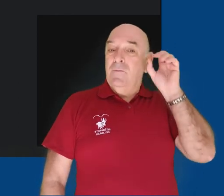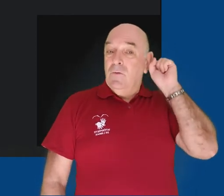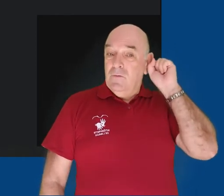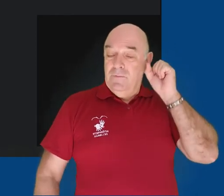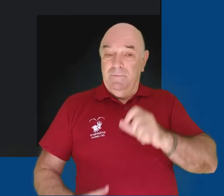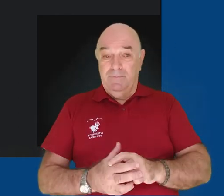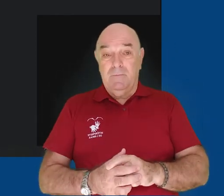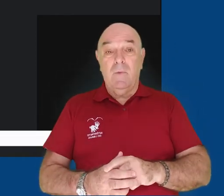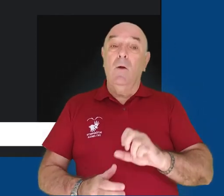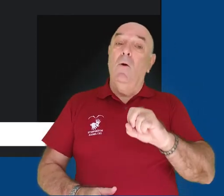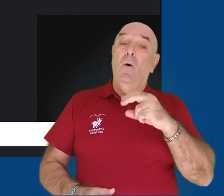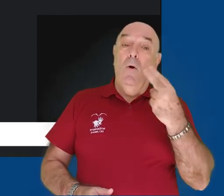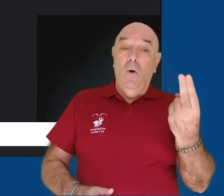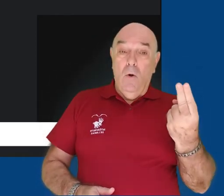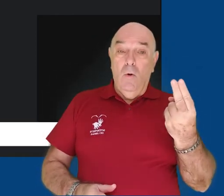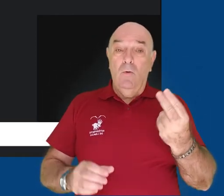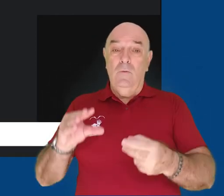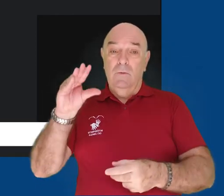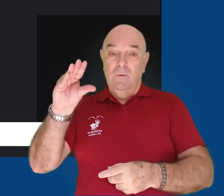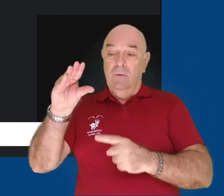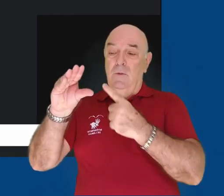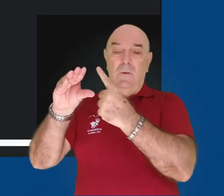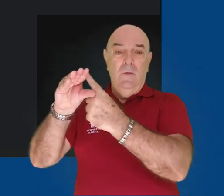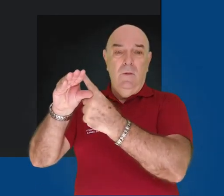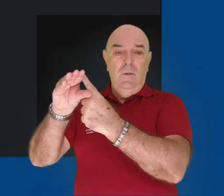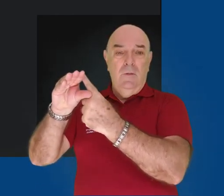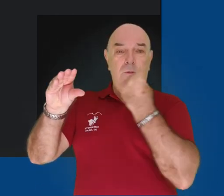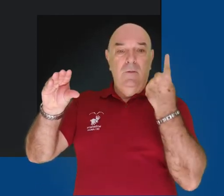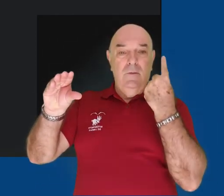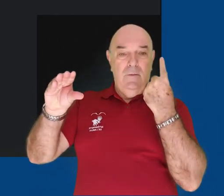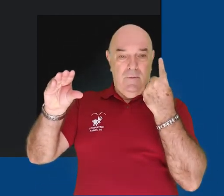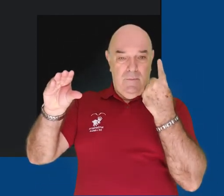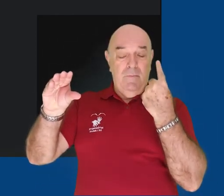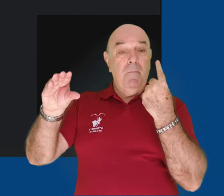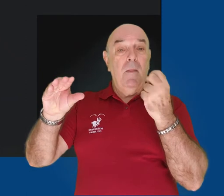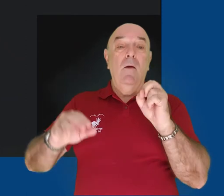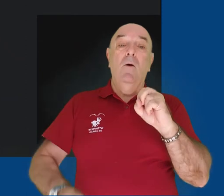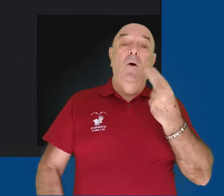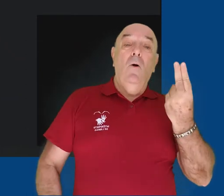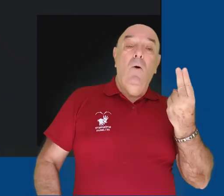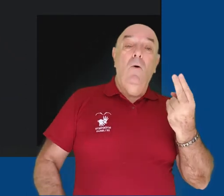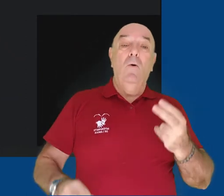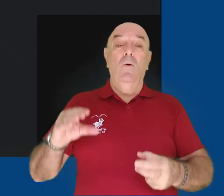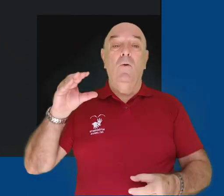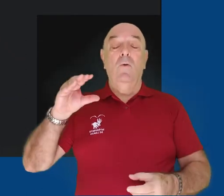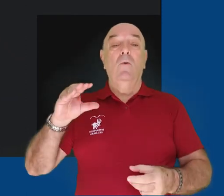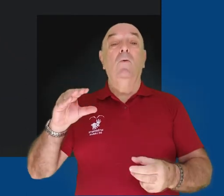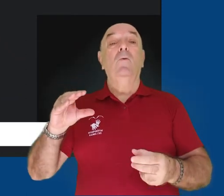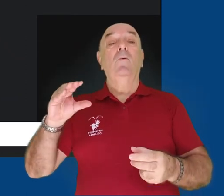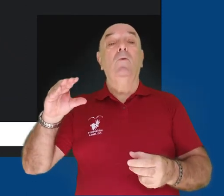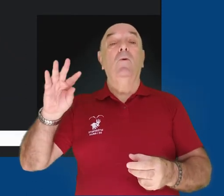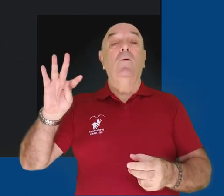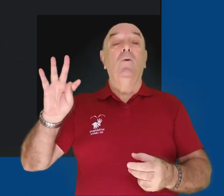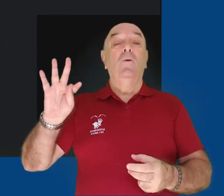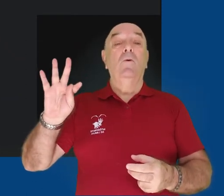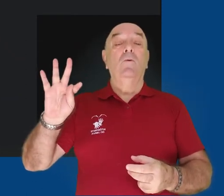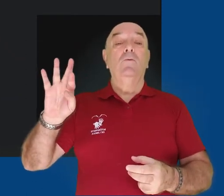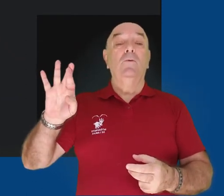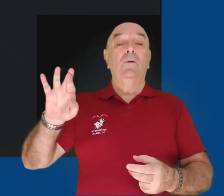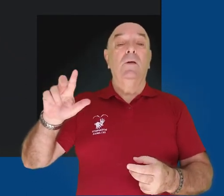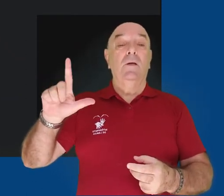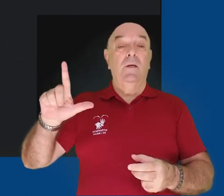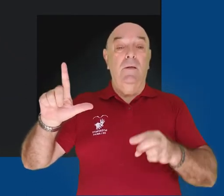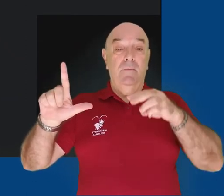som da Aba outra opção é clicar mos no ícone oi ou então utilizarmos o